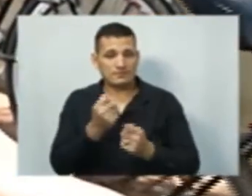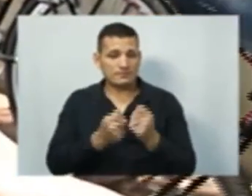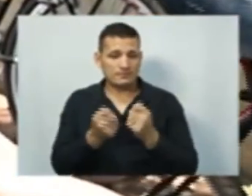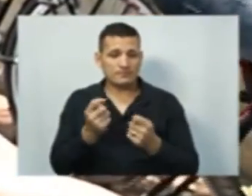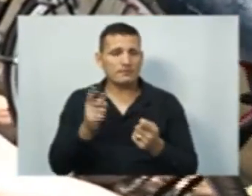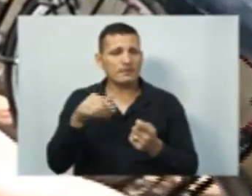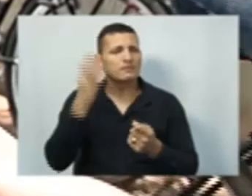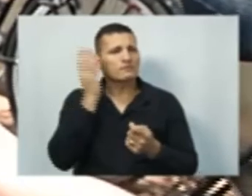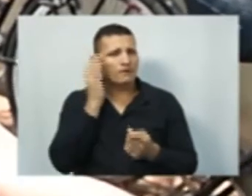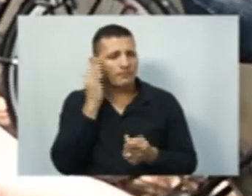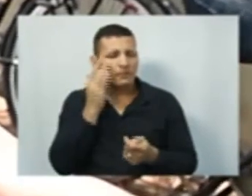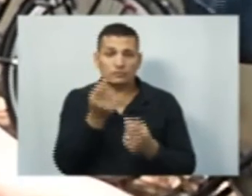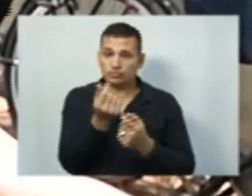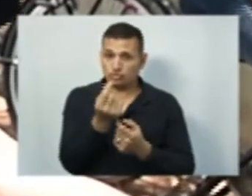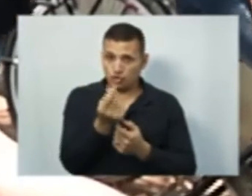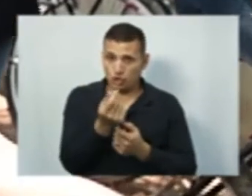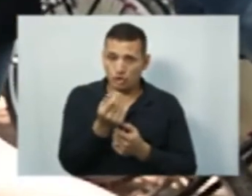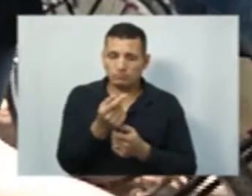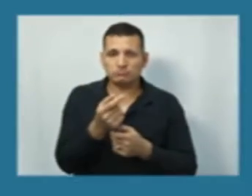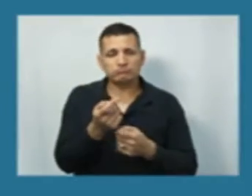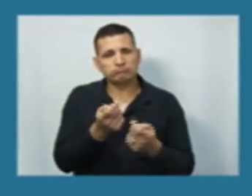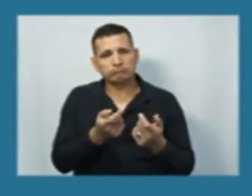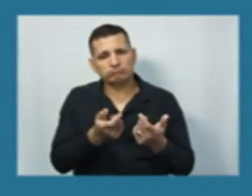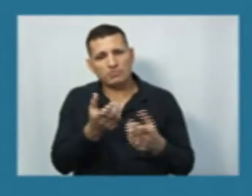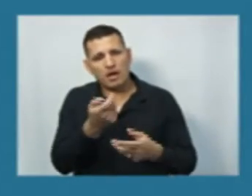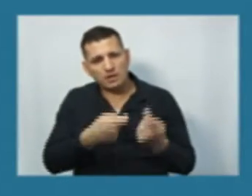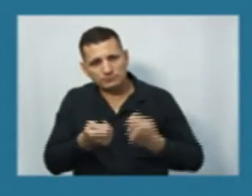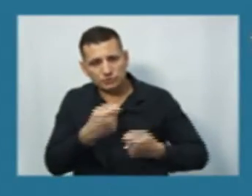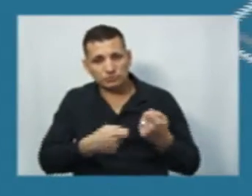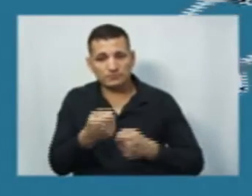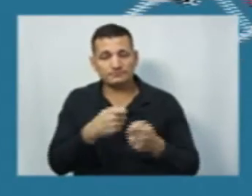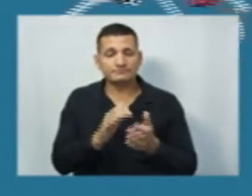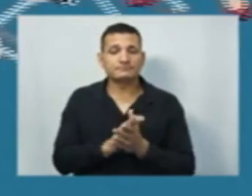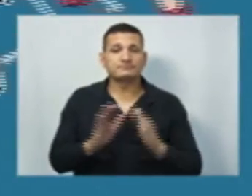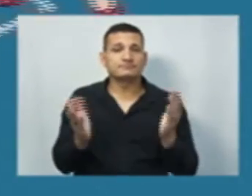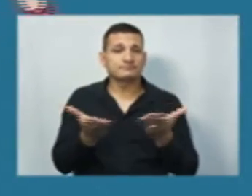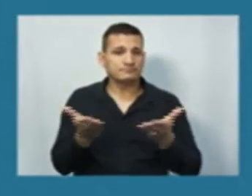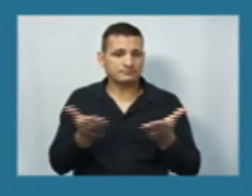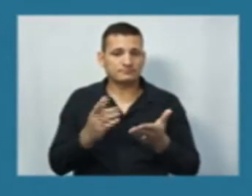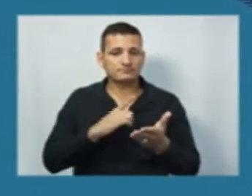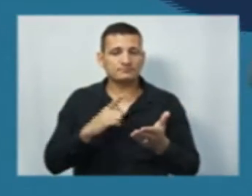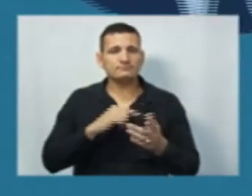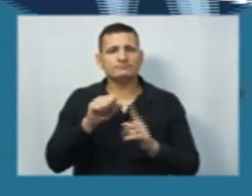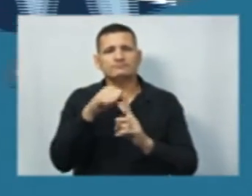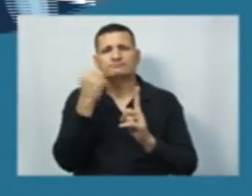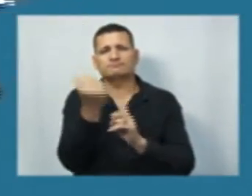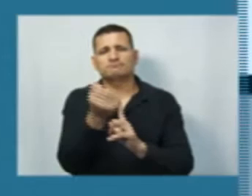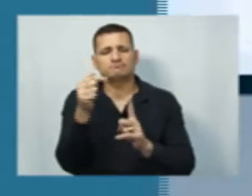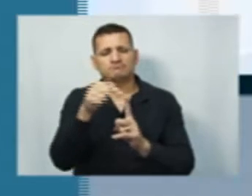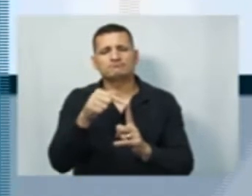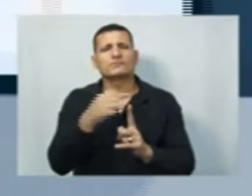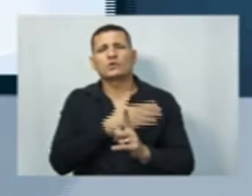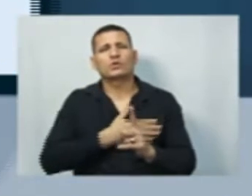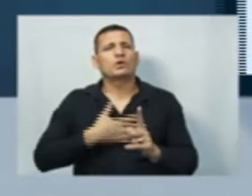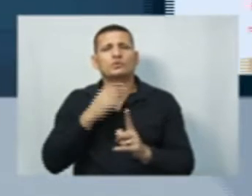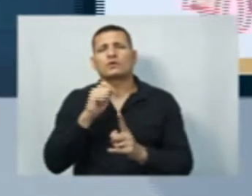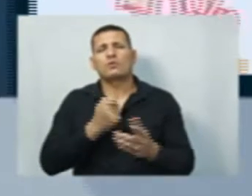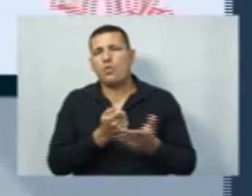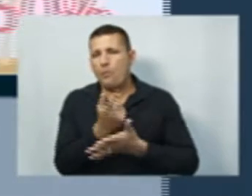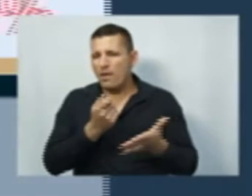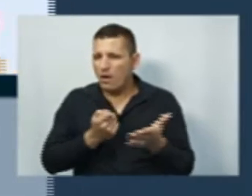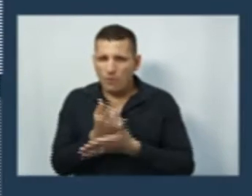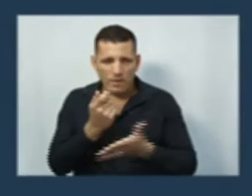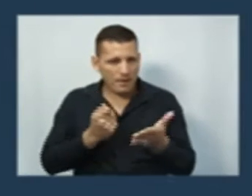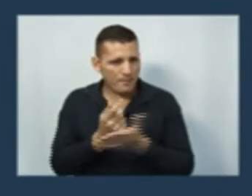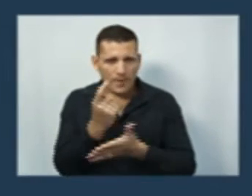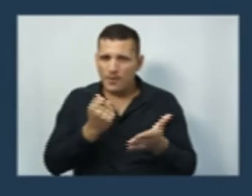saber administrar o dinheiro, é planejamento. Hoje, vivemos em uma sociedade consumista, que gosta de satisfazer seus